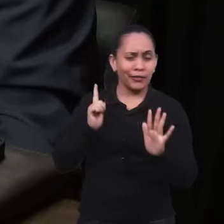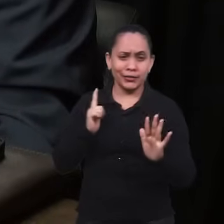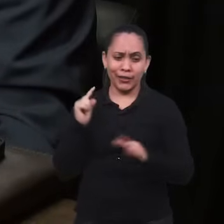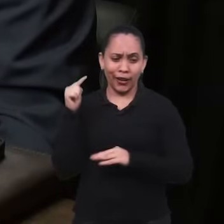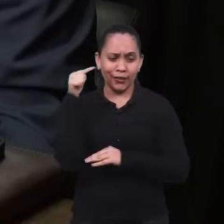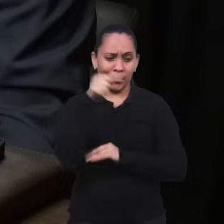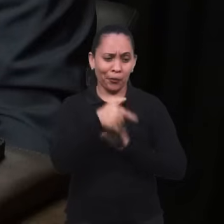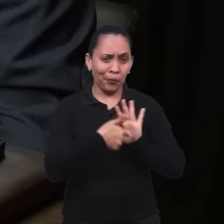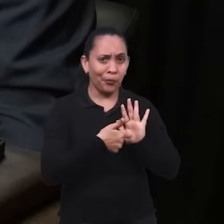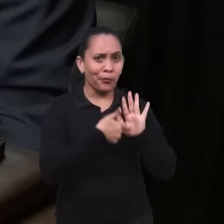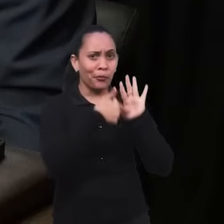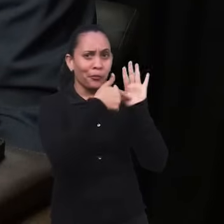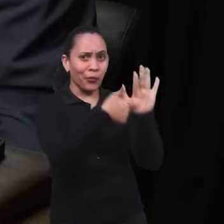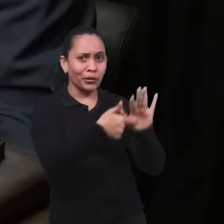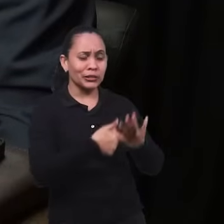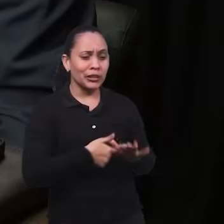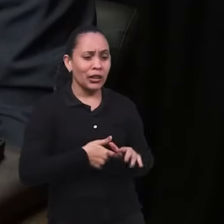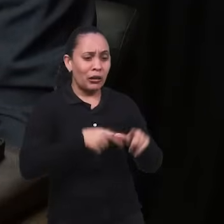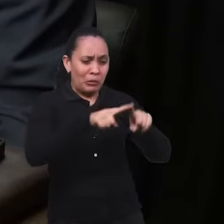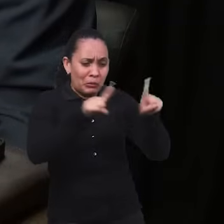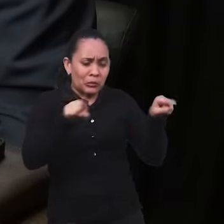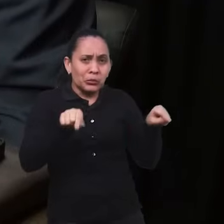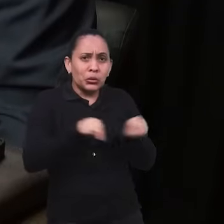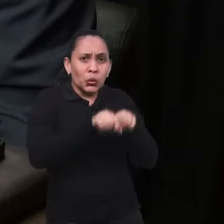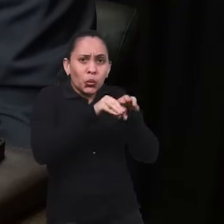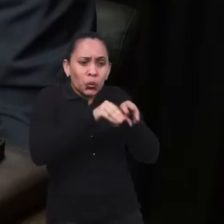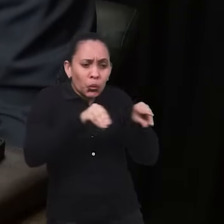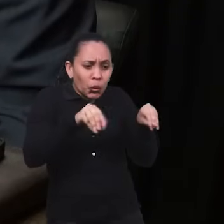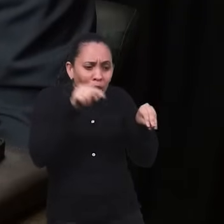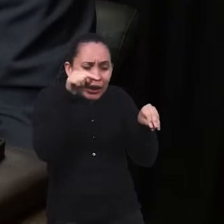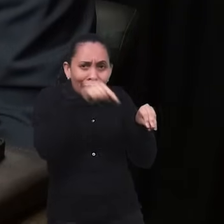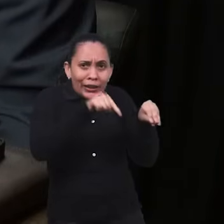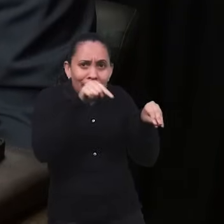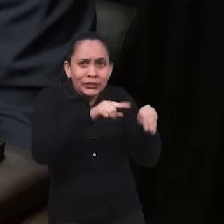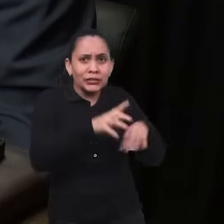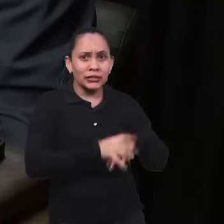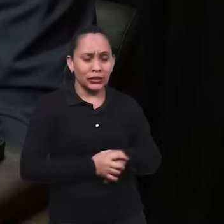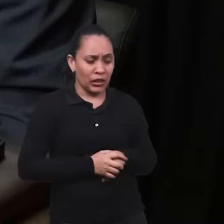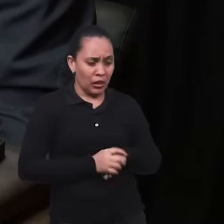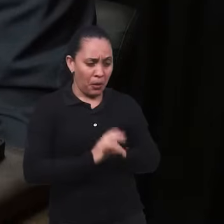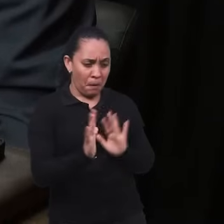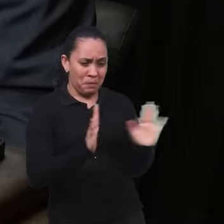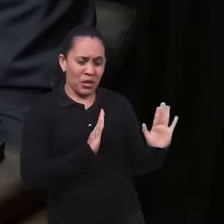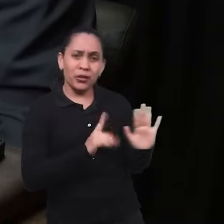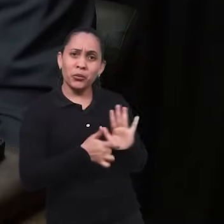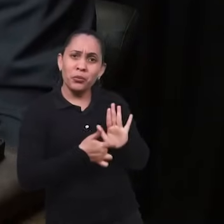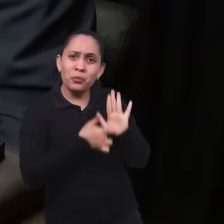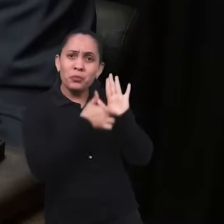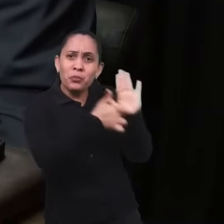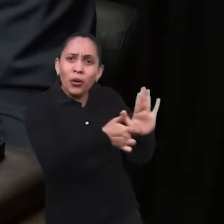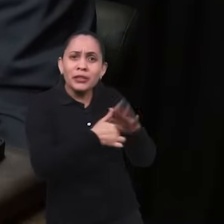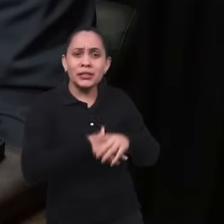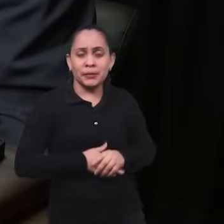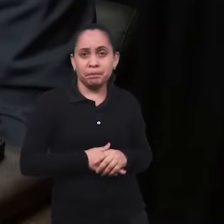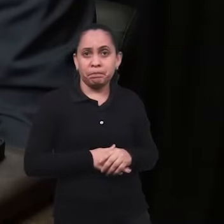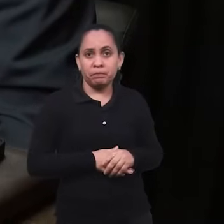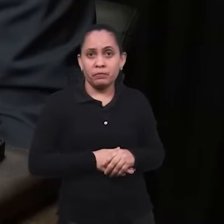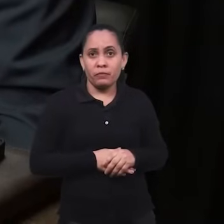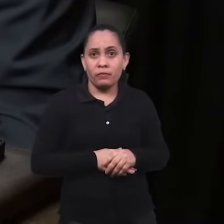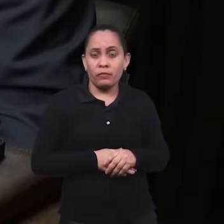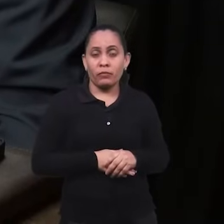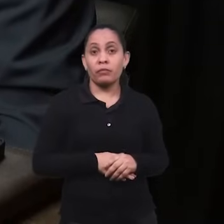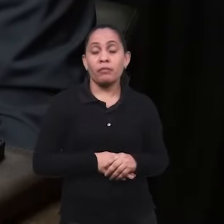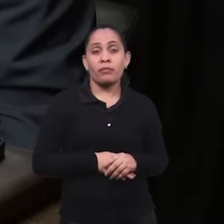Testamento, né? O Velho Testamento começa no deserto, o Senhor fez um Novo Testamento aqui para eles aqueles dias. Antes estavam na graça,